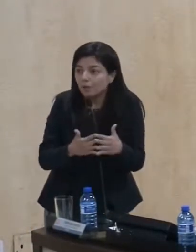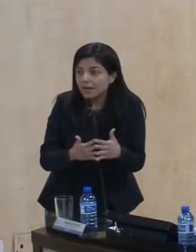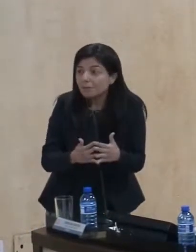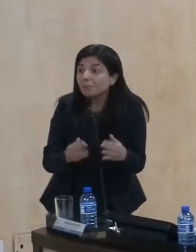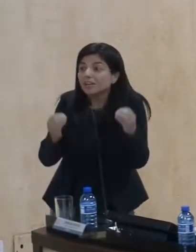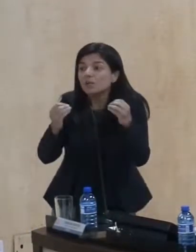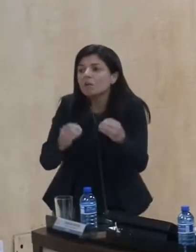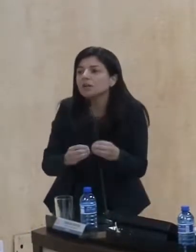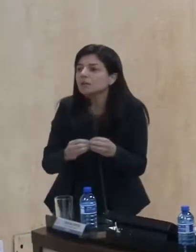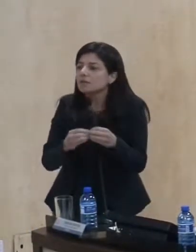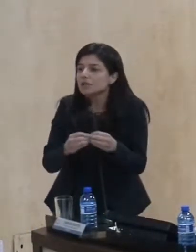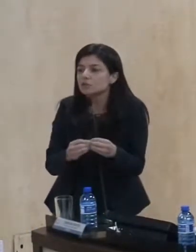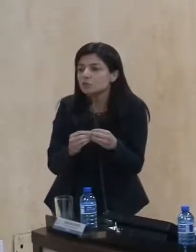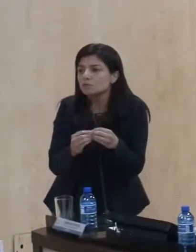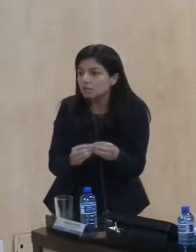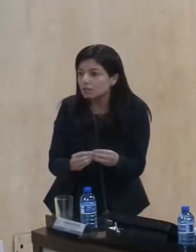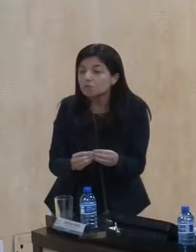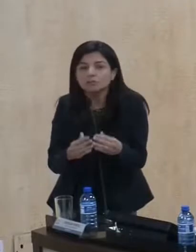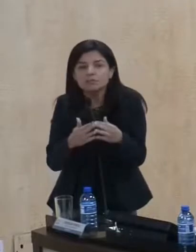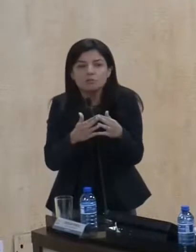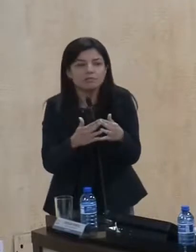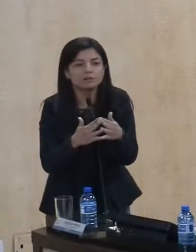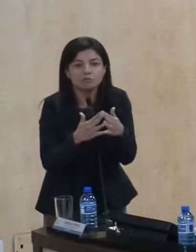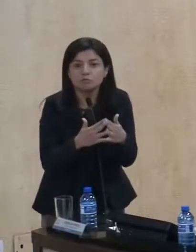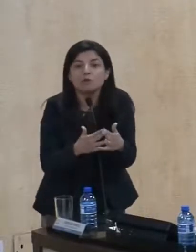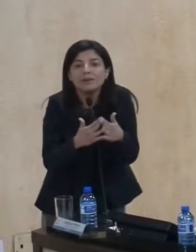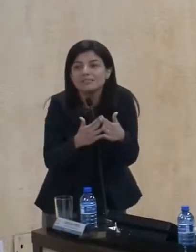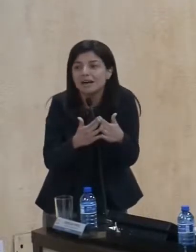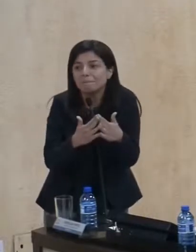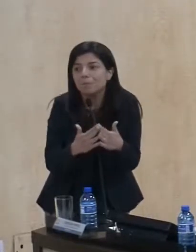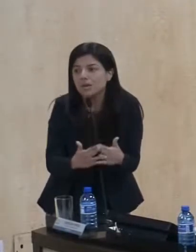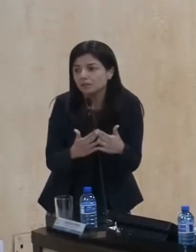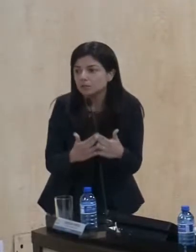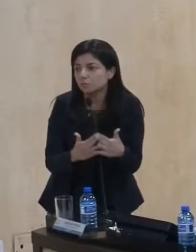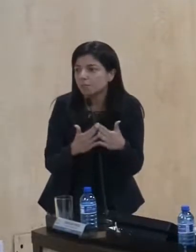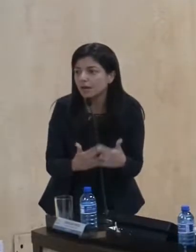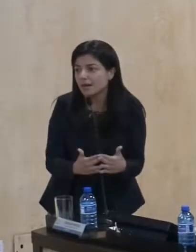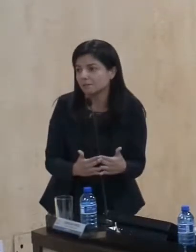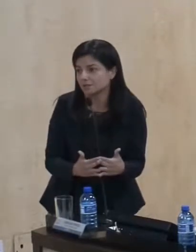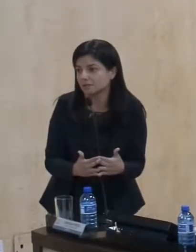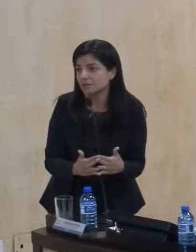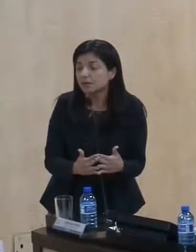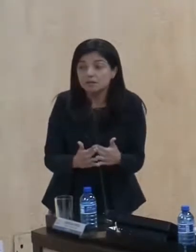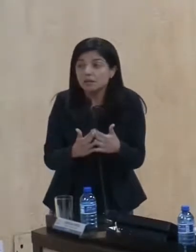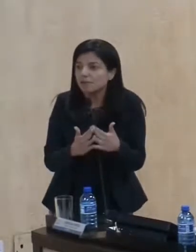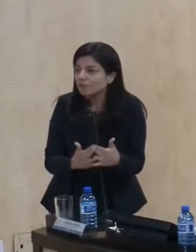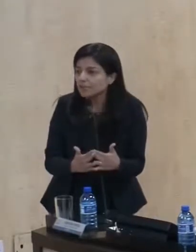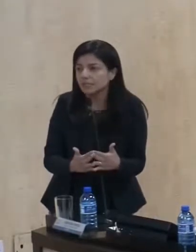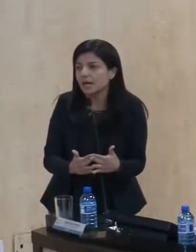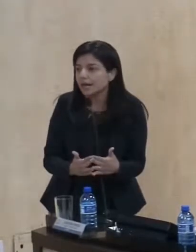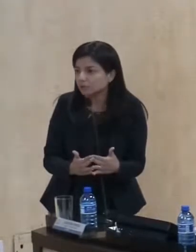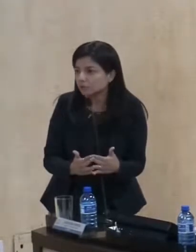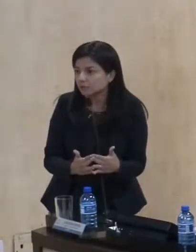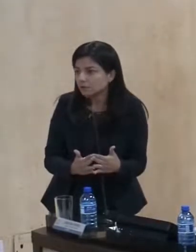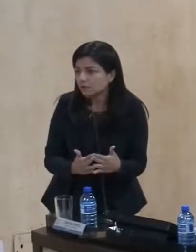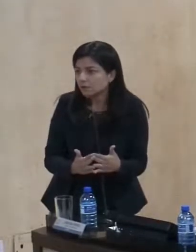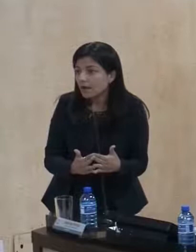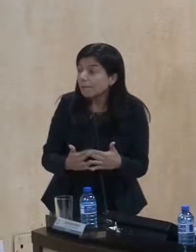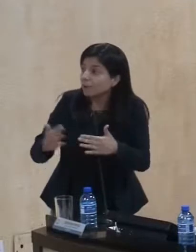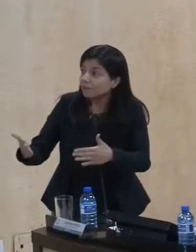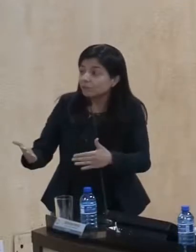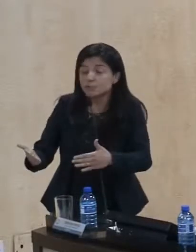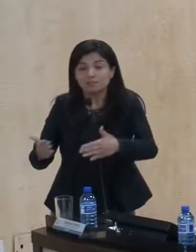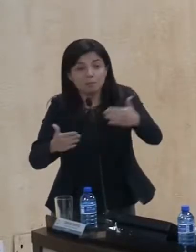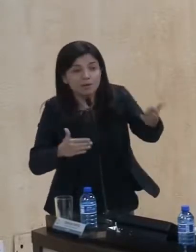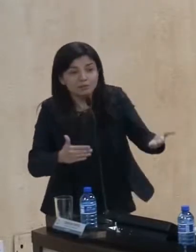um problema, porque quando eles assumiram, quando esse governo assumiu, ele sabia dos problemas. Ninguém foi enganado.